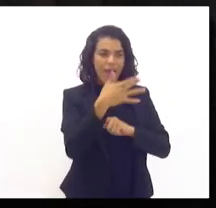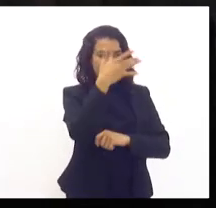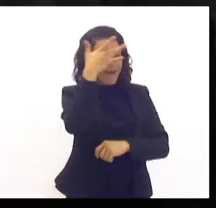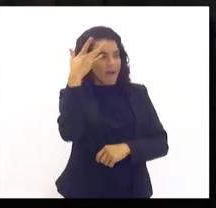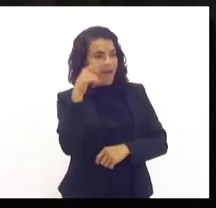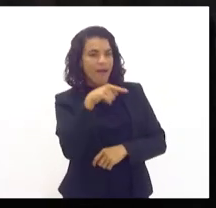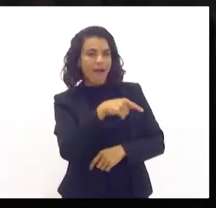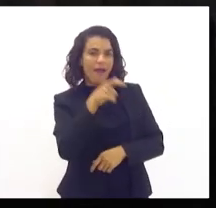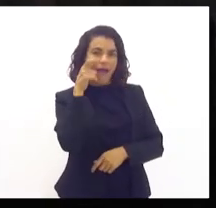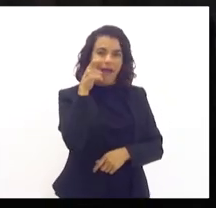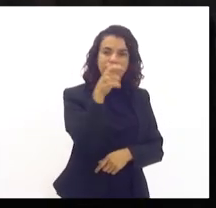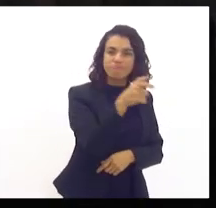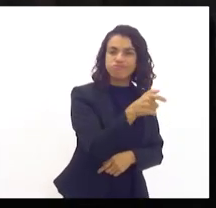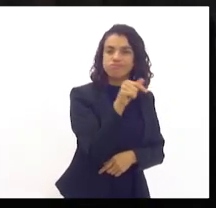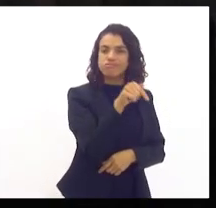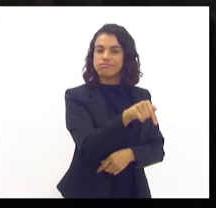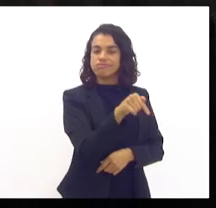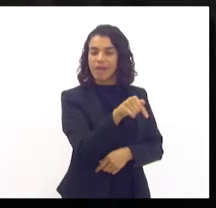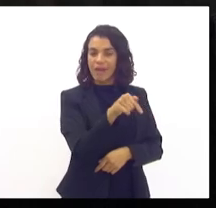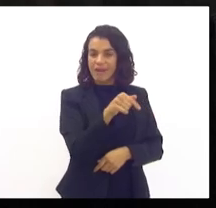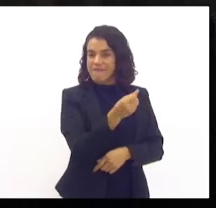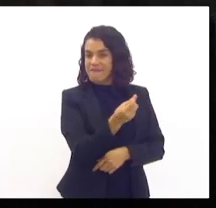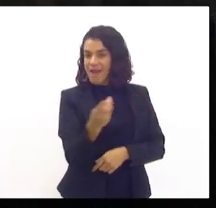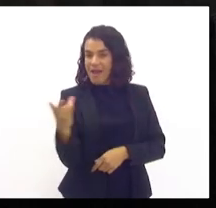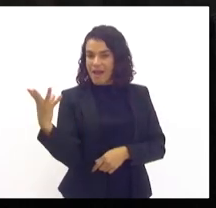e daqueles que querem